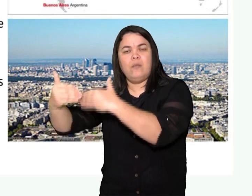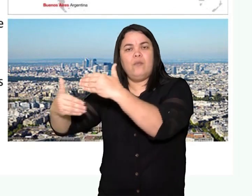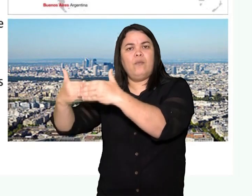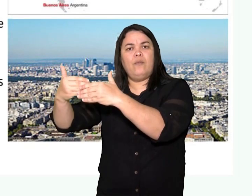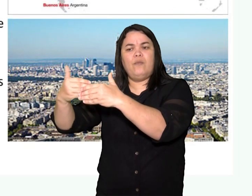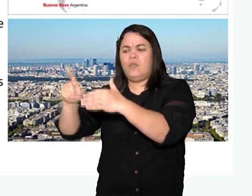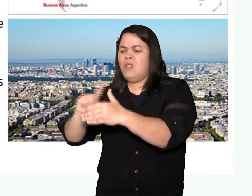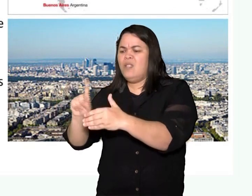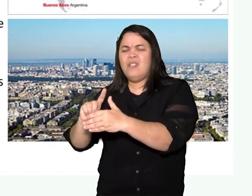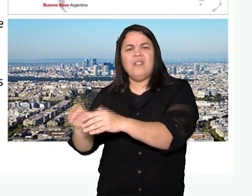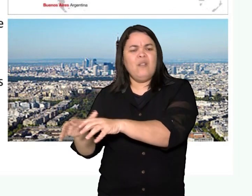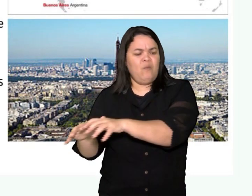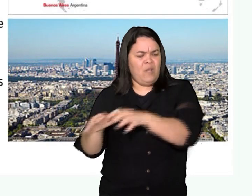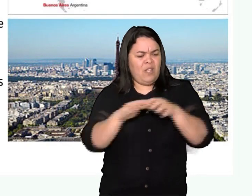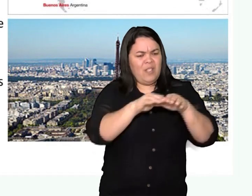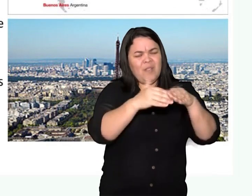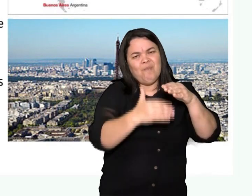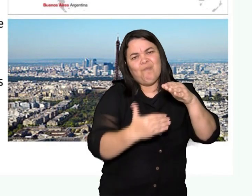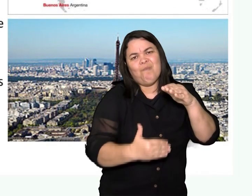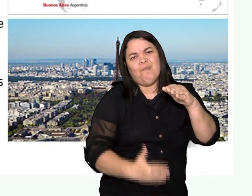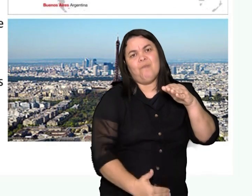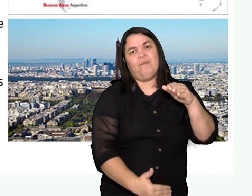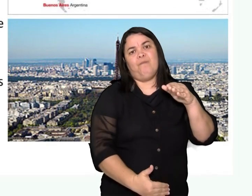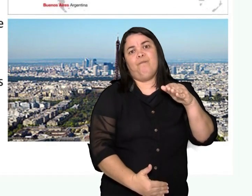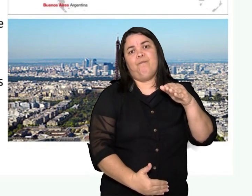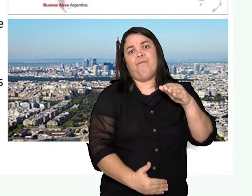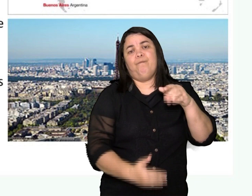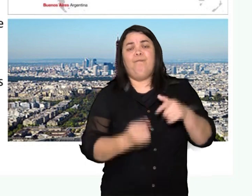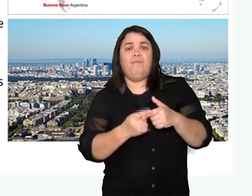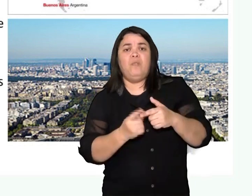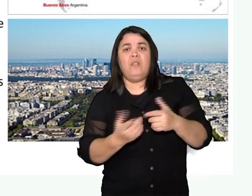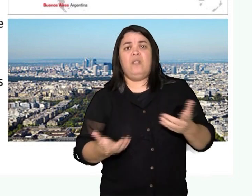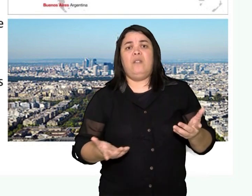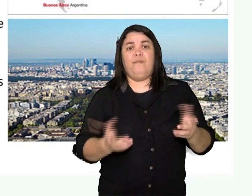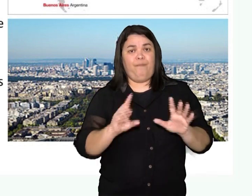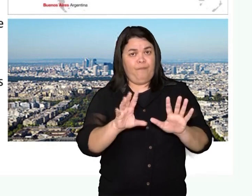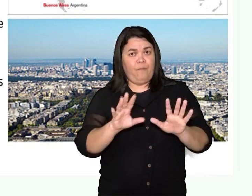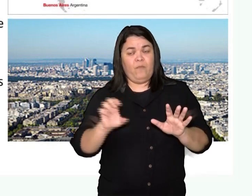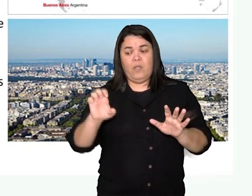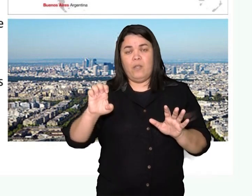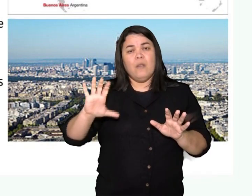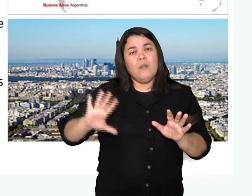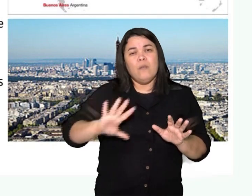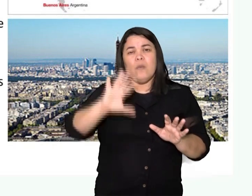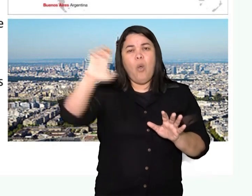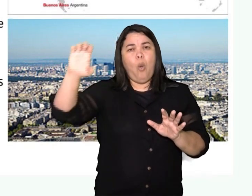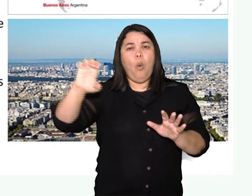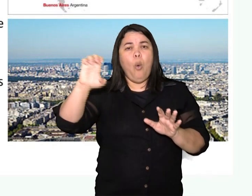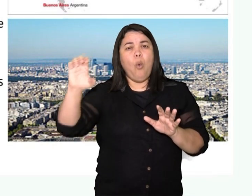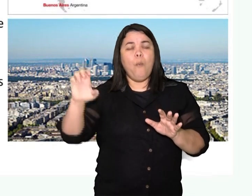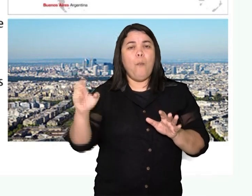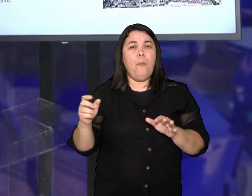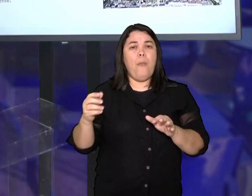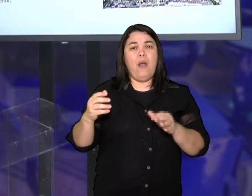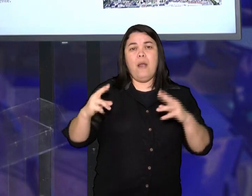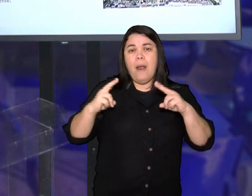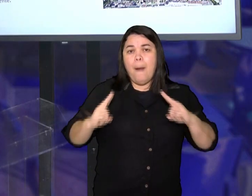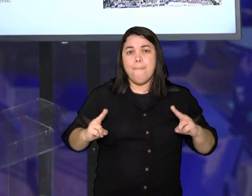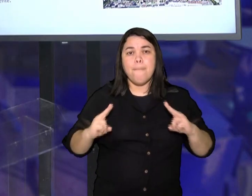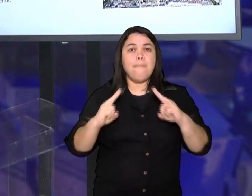e não no mundo subdesenvolvido, né? Porque você tem a Europa com Londres,